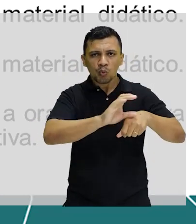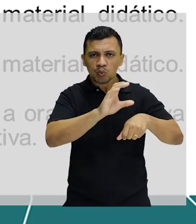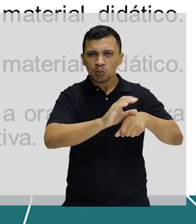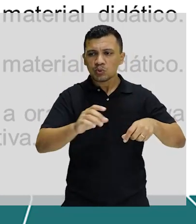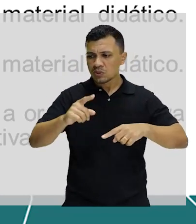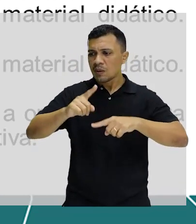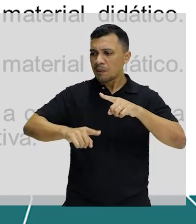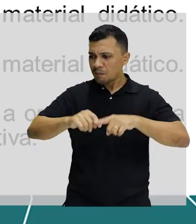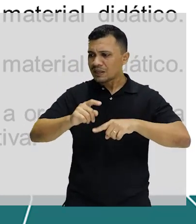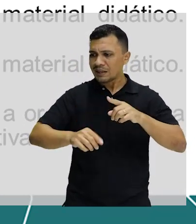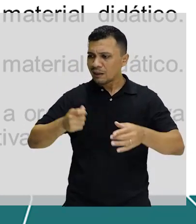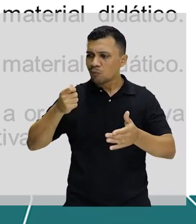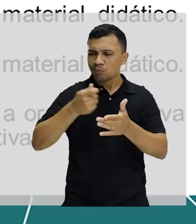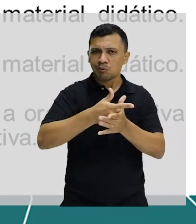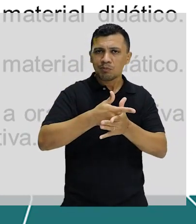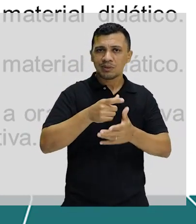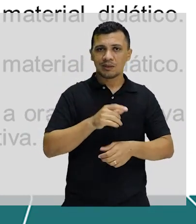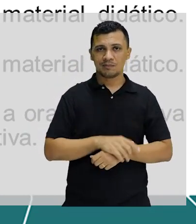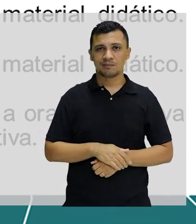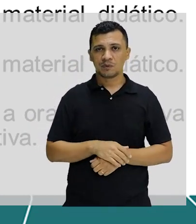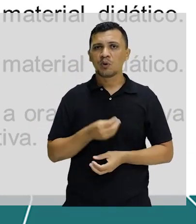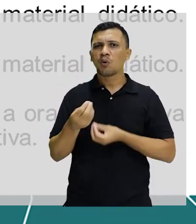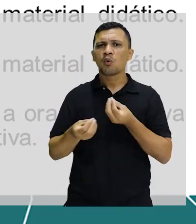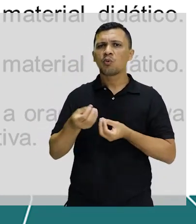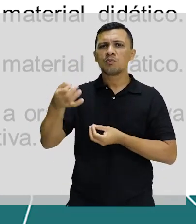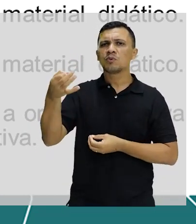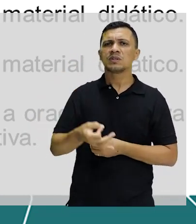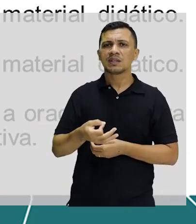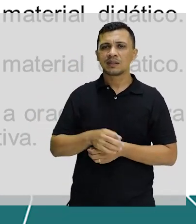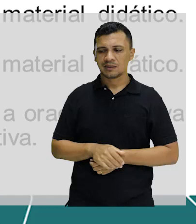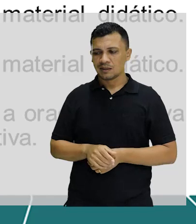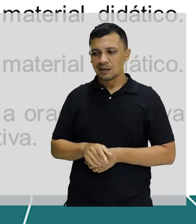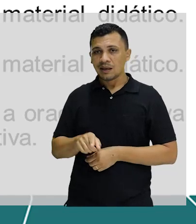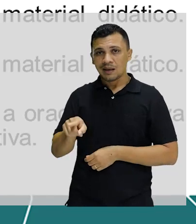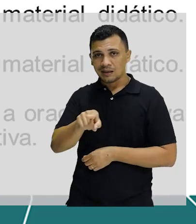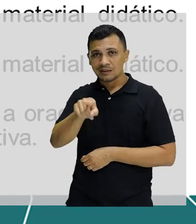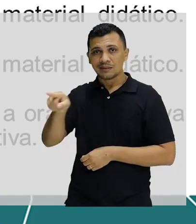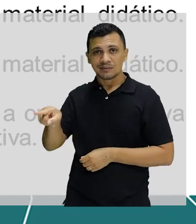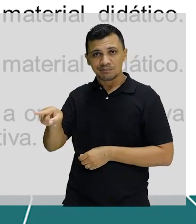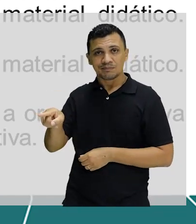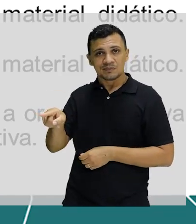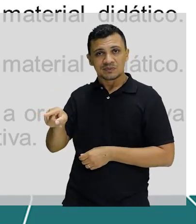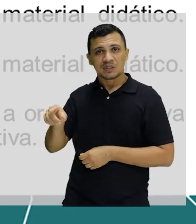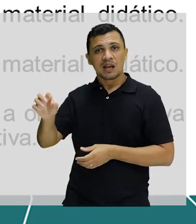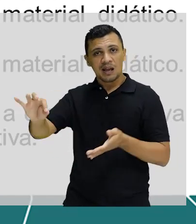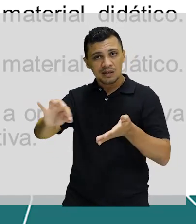seria: aqueles que se inscreveram no curso devem adquirir o material